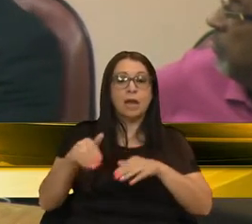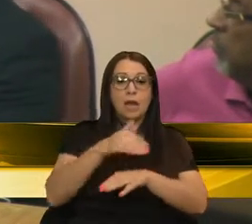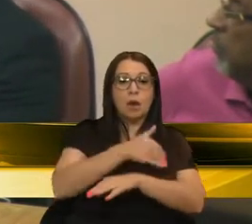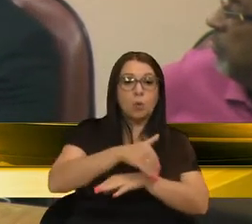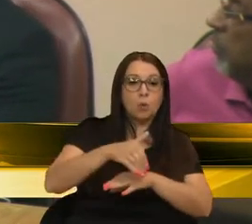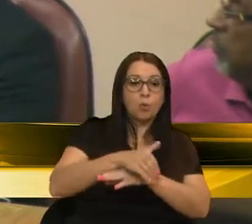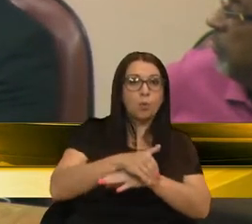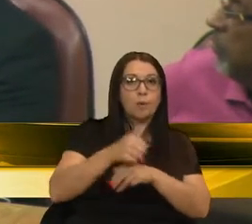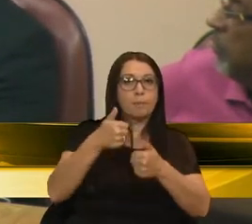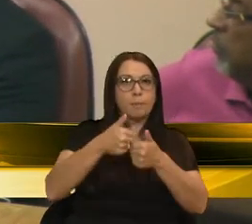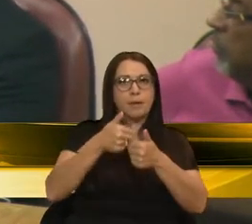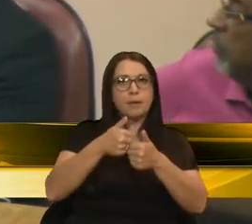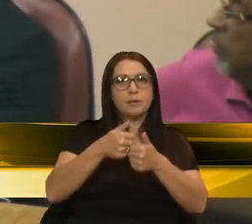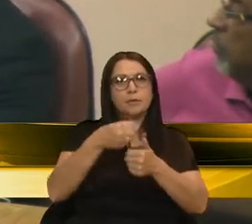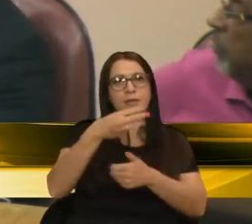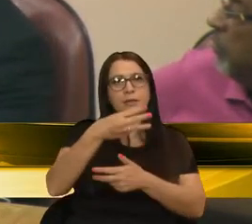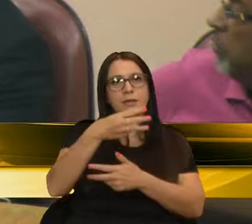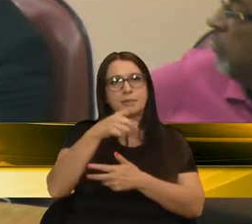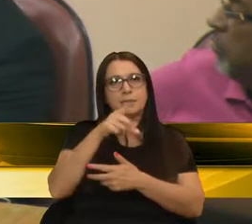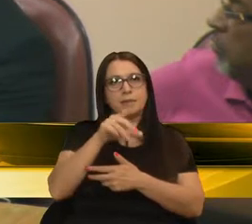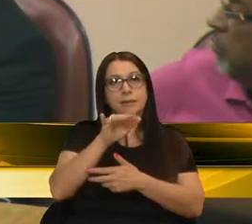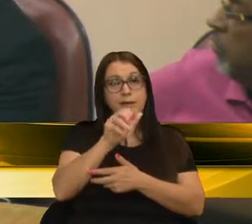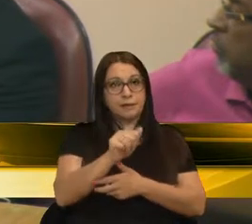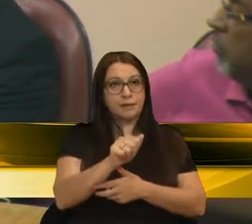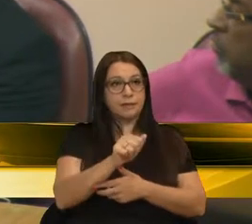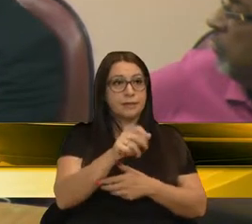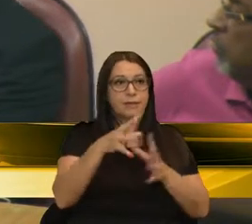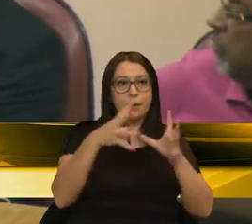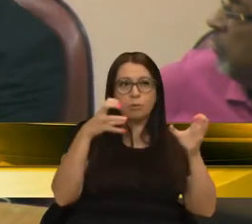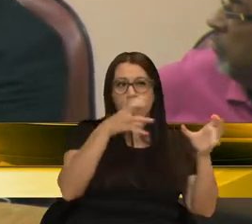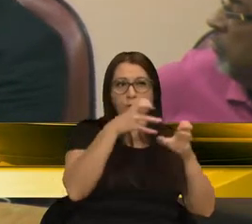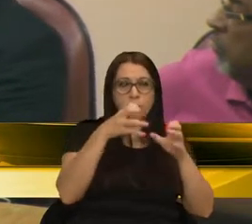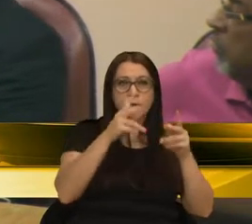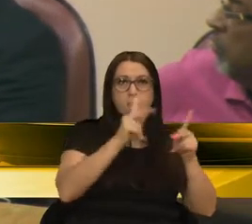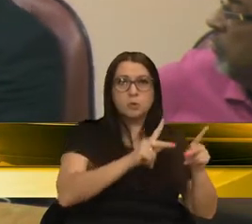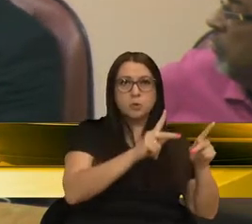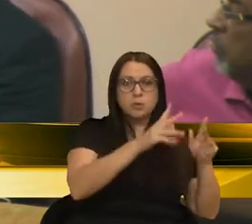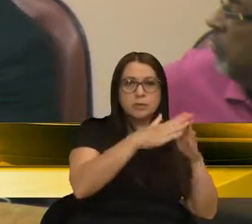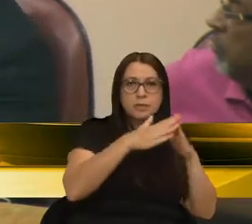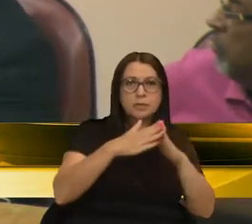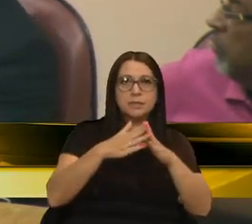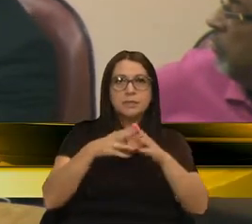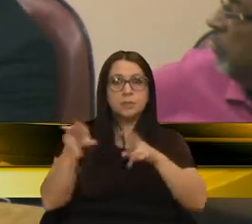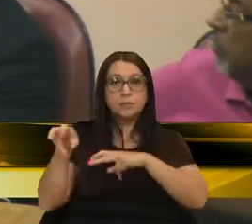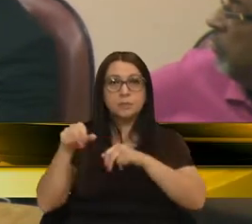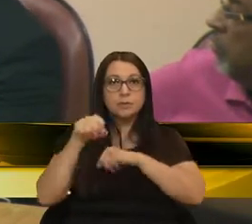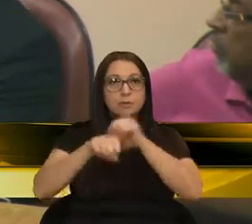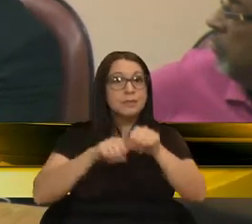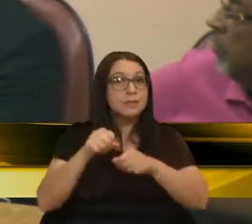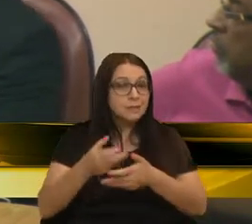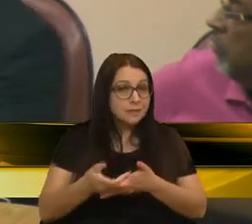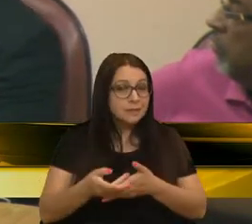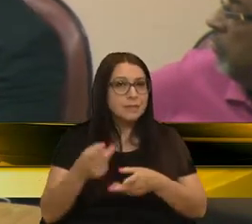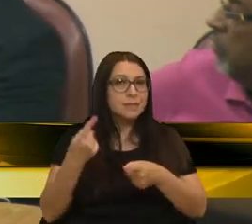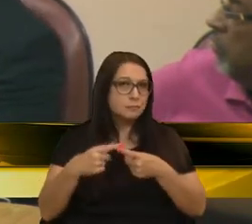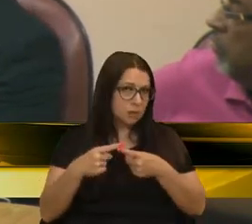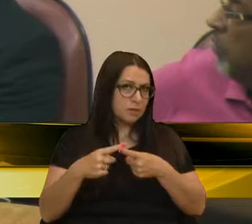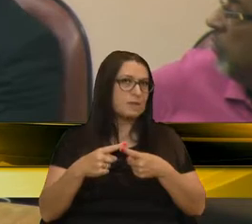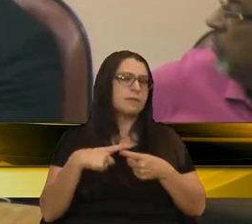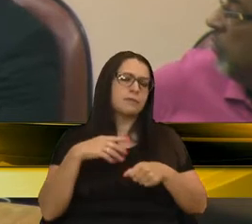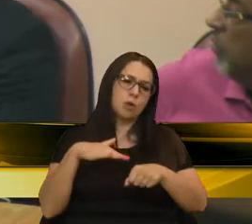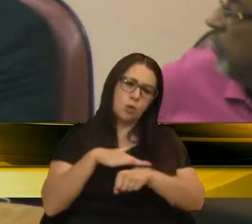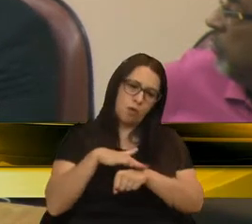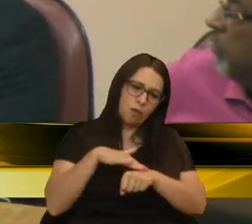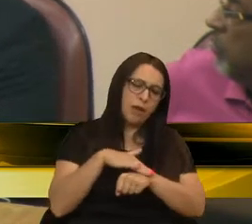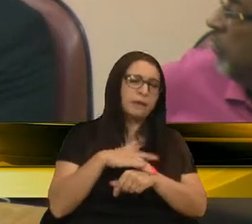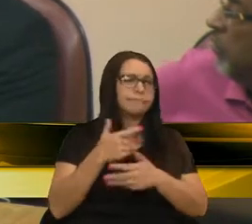Terceira Légua, teve uma reunião e há um conflito lá entre moradores, entre produtores rurais com os ciclistas. Teve conversa, teve